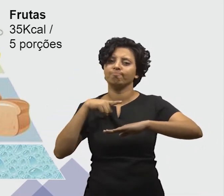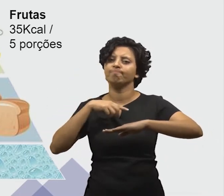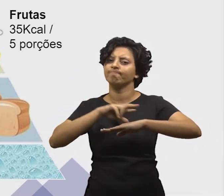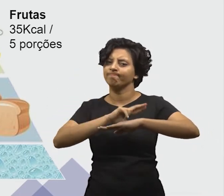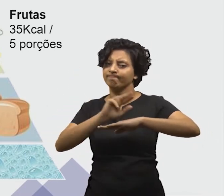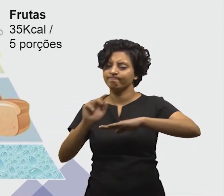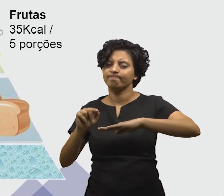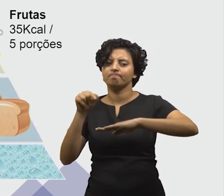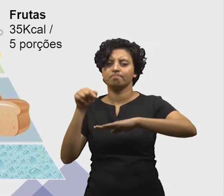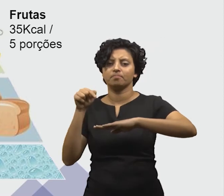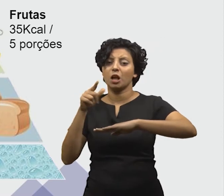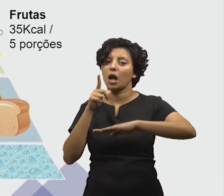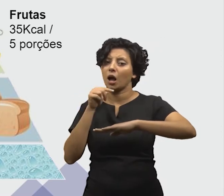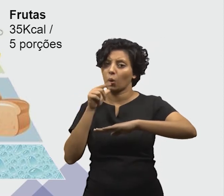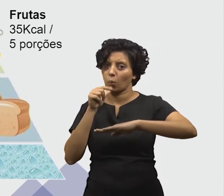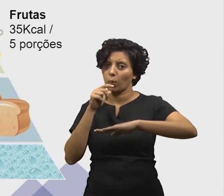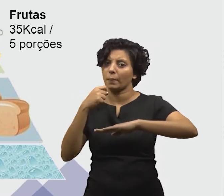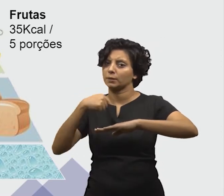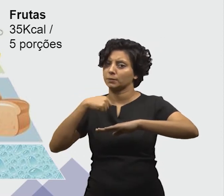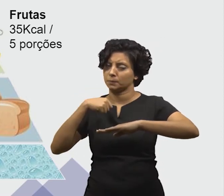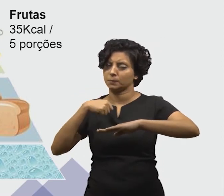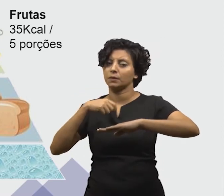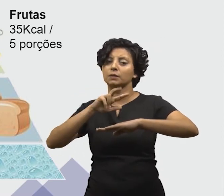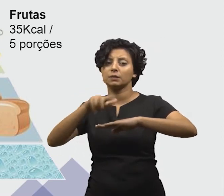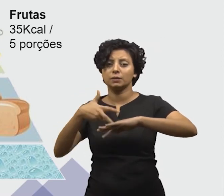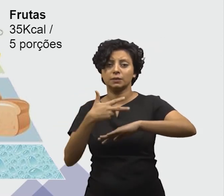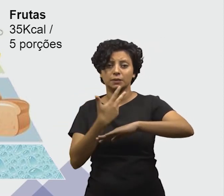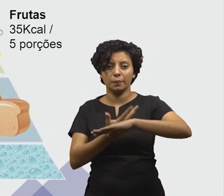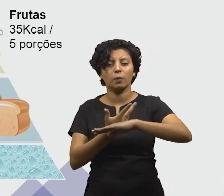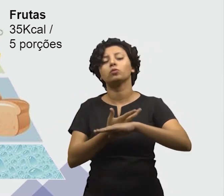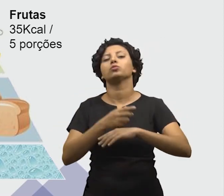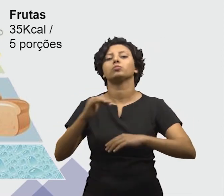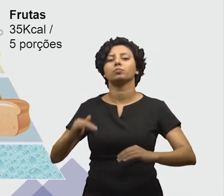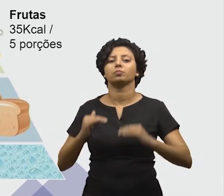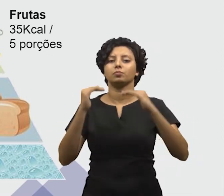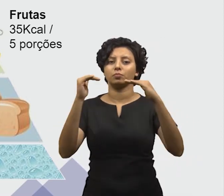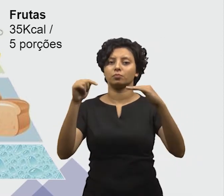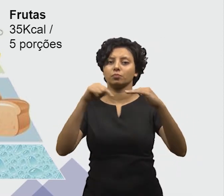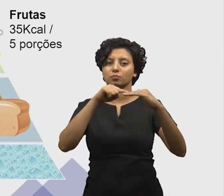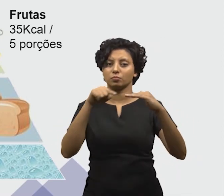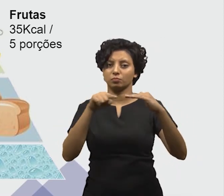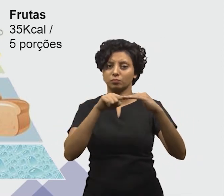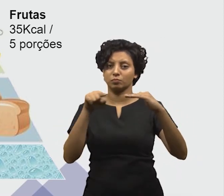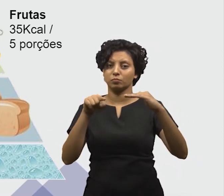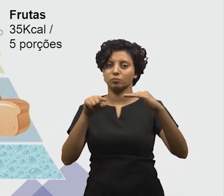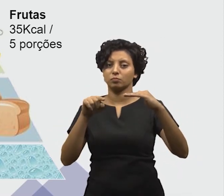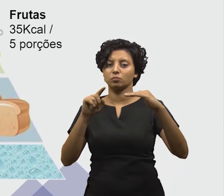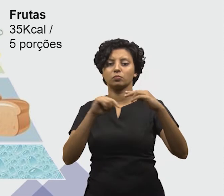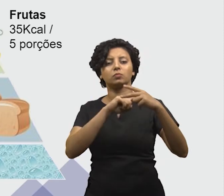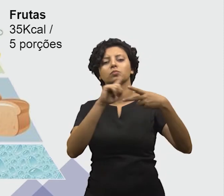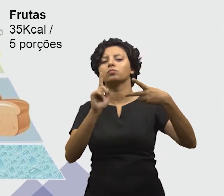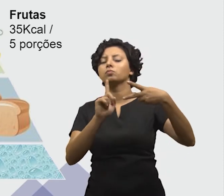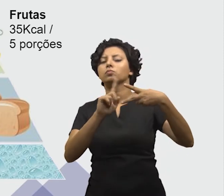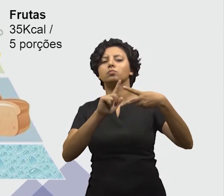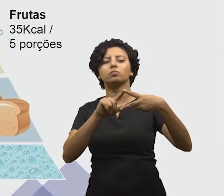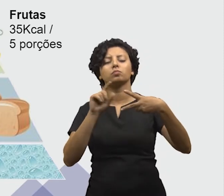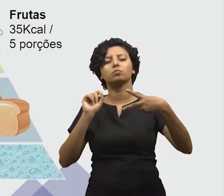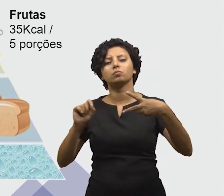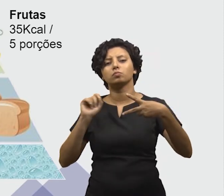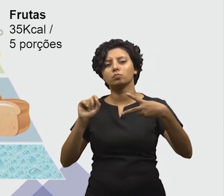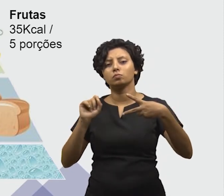No caso, a água, seguida dos carboidratos. Os carboidratos são alimentos